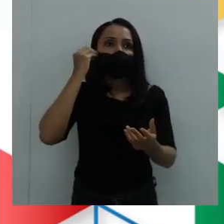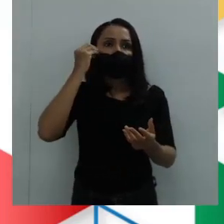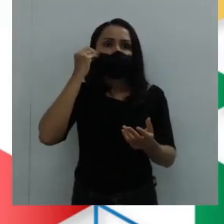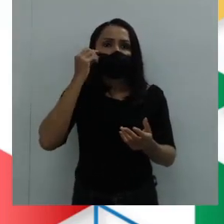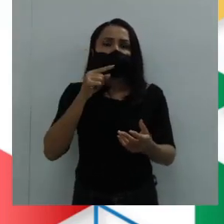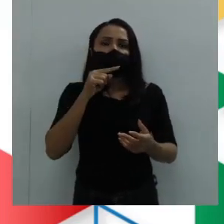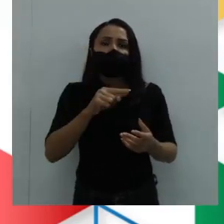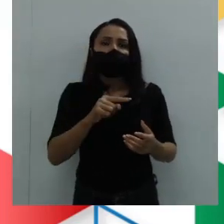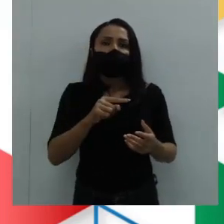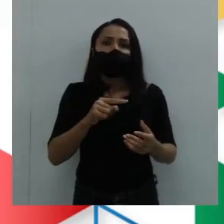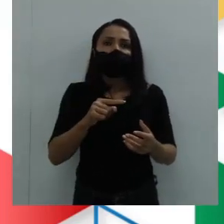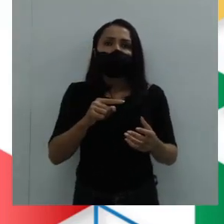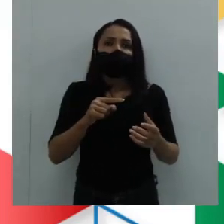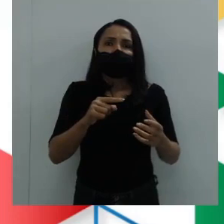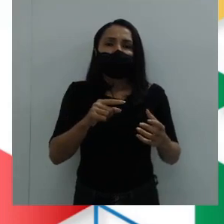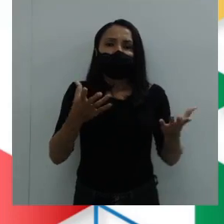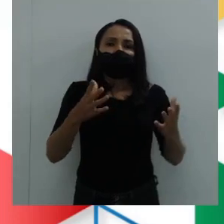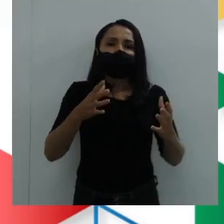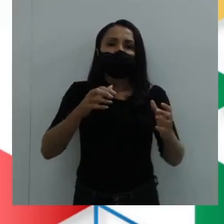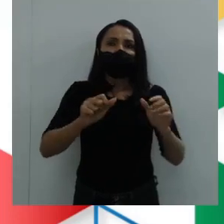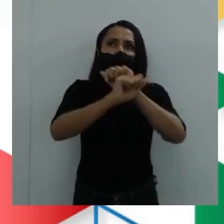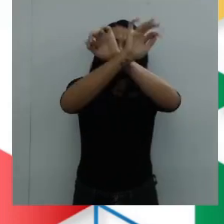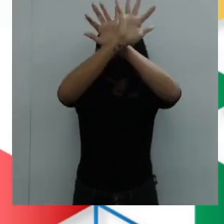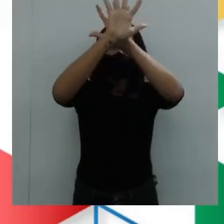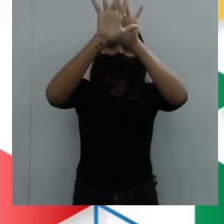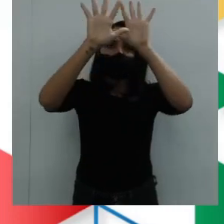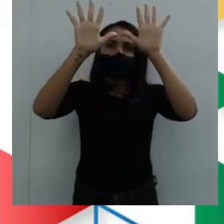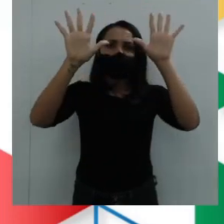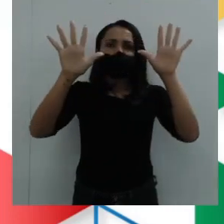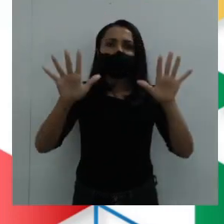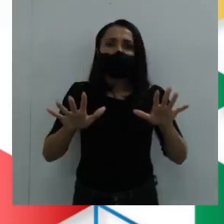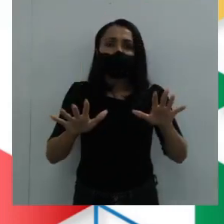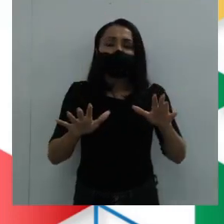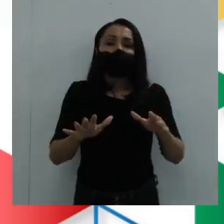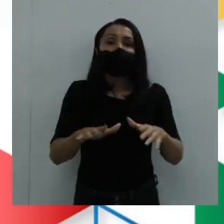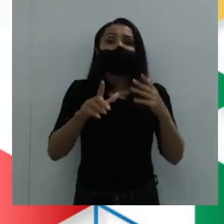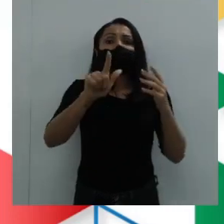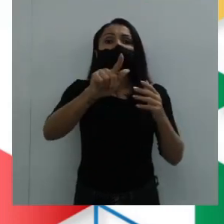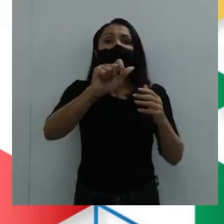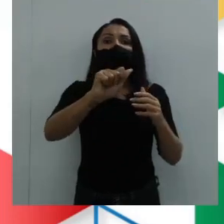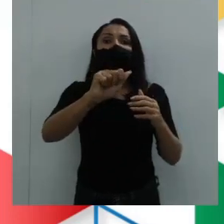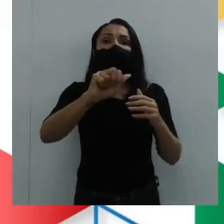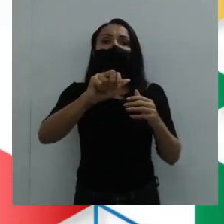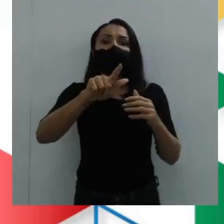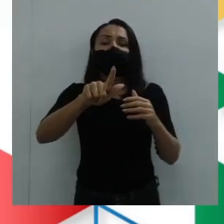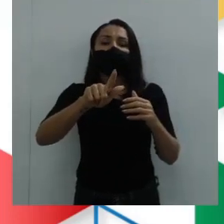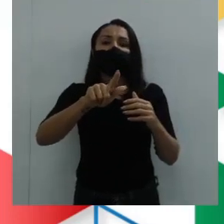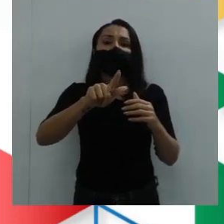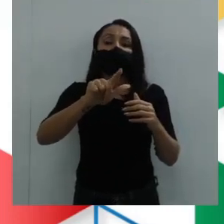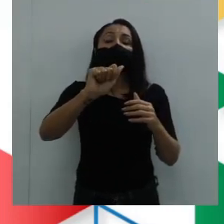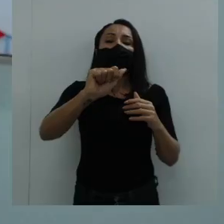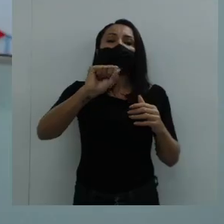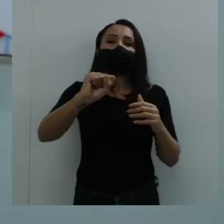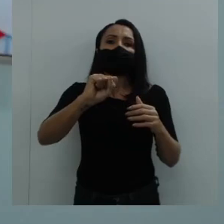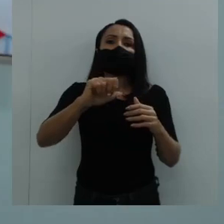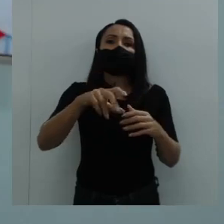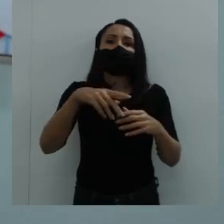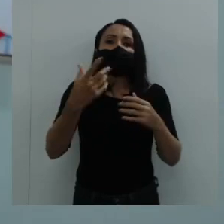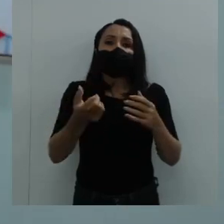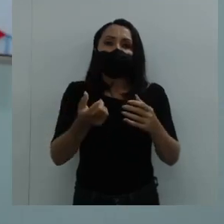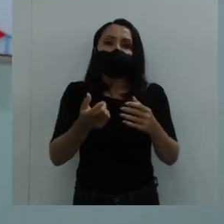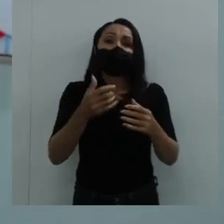ó, liberar na nossa atmosfera grande quantidade de gases, de resíduos sólidos e